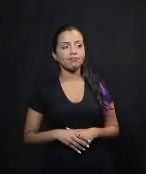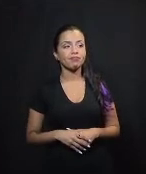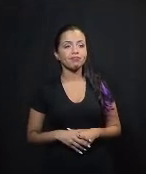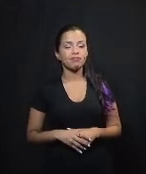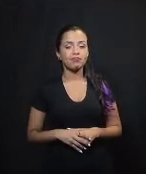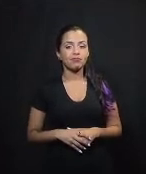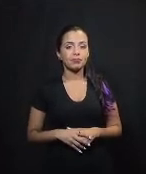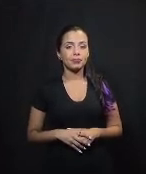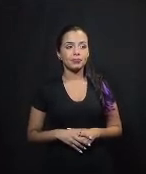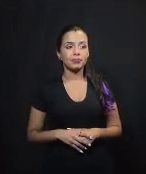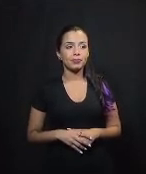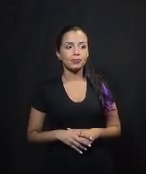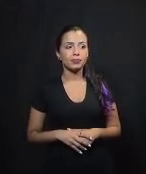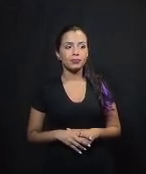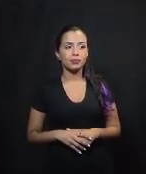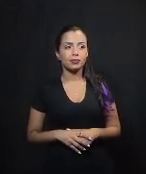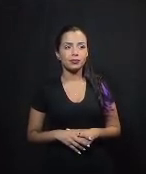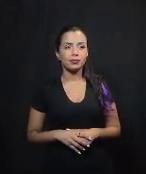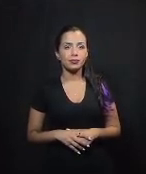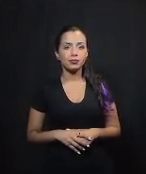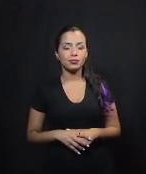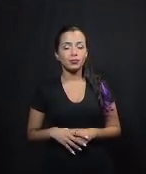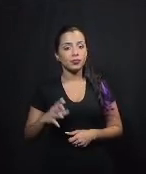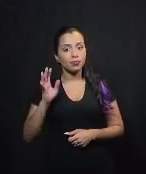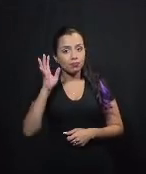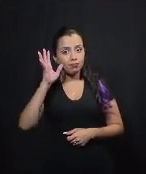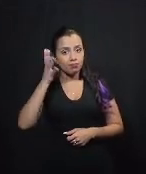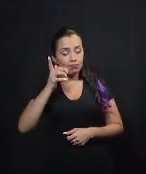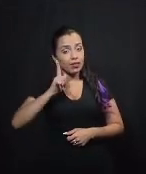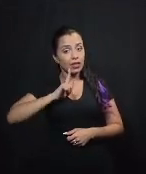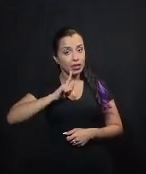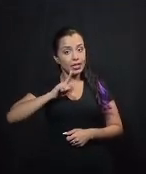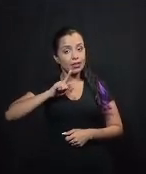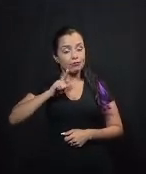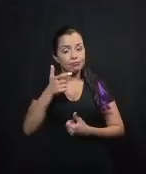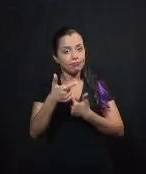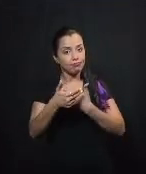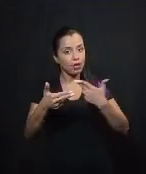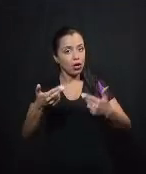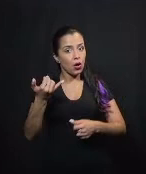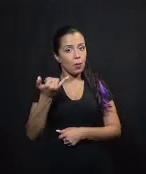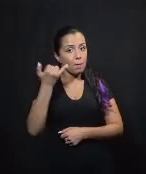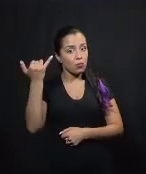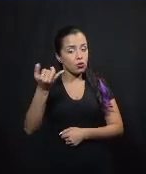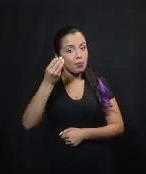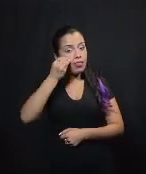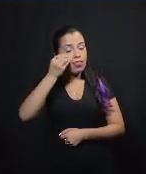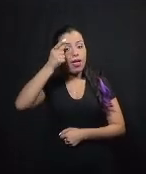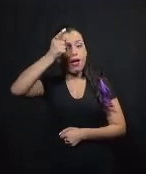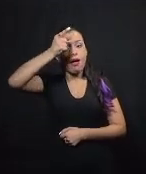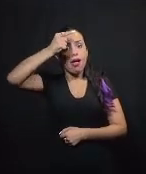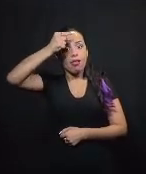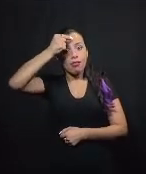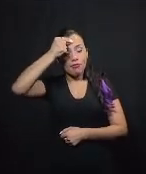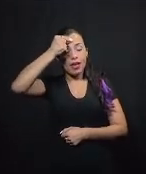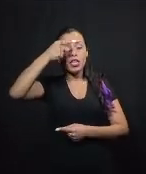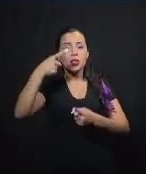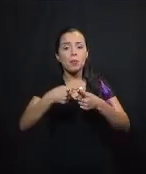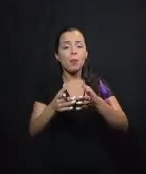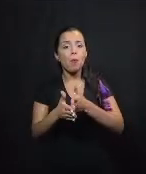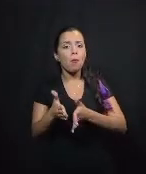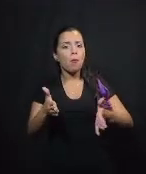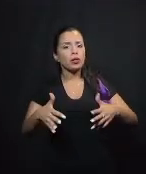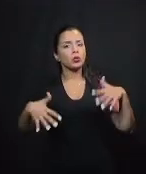emergencial, que foi realmente um instrumento importante para aliviar uma situação de penúria nesses meses que